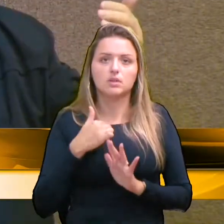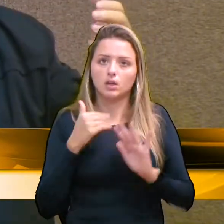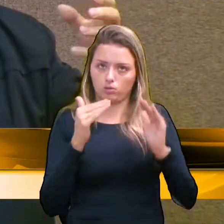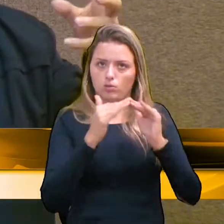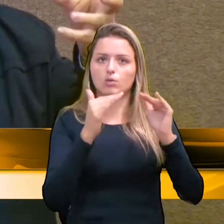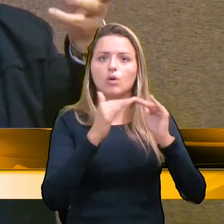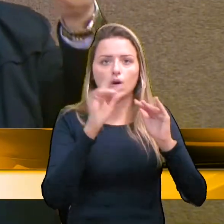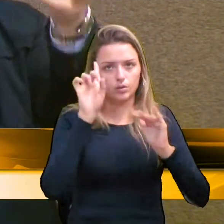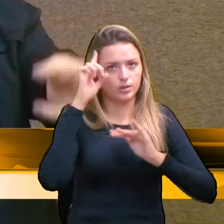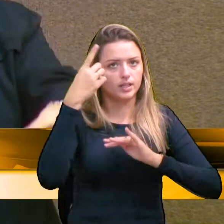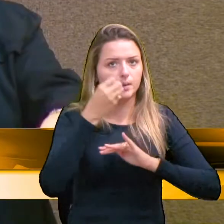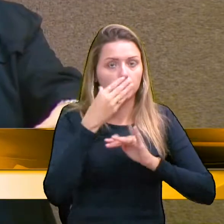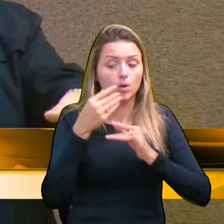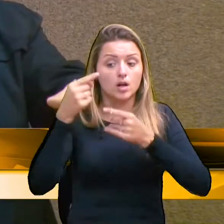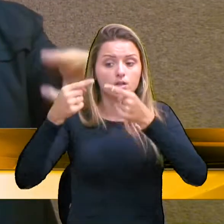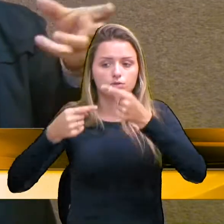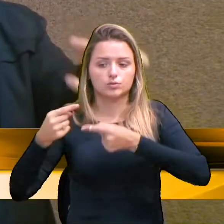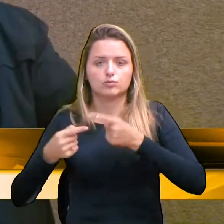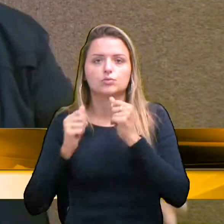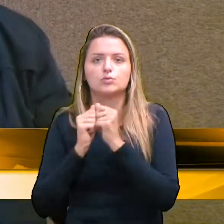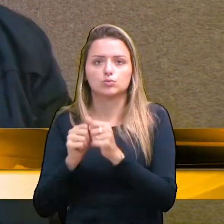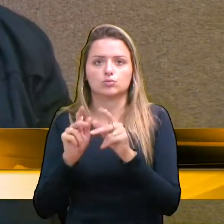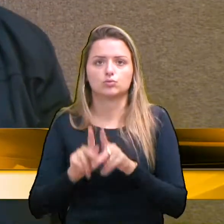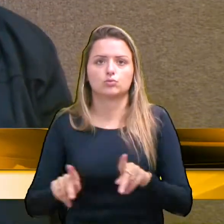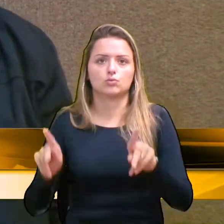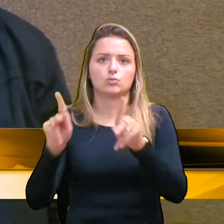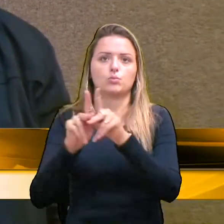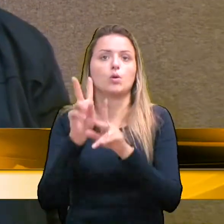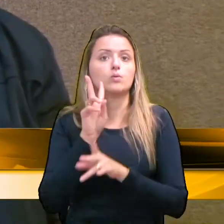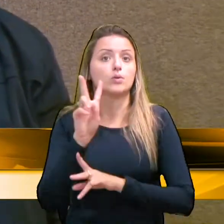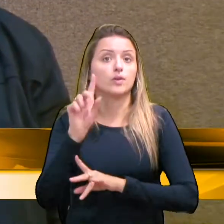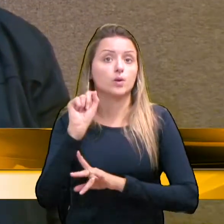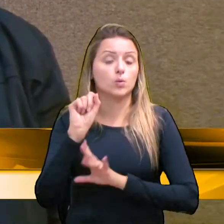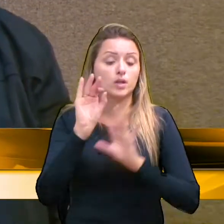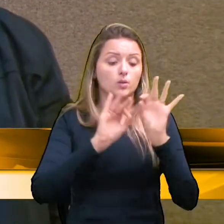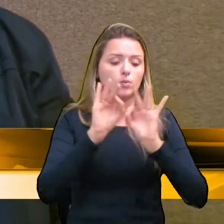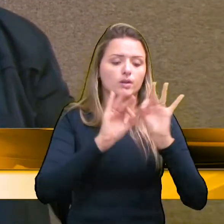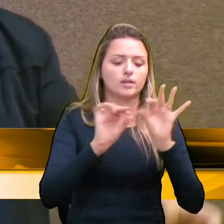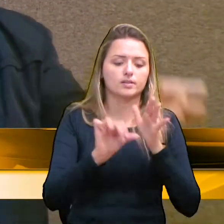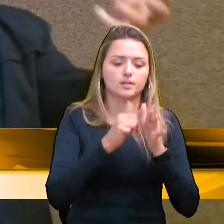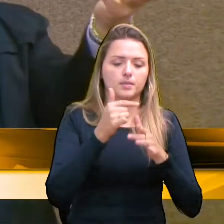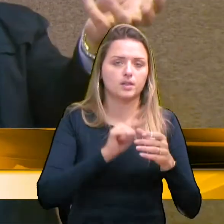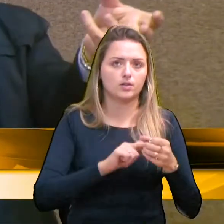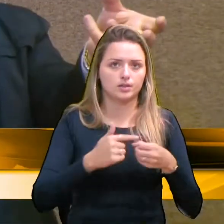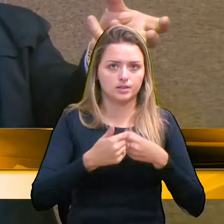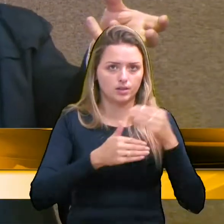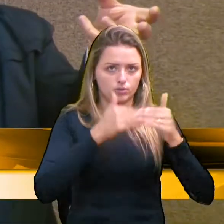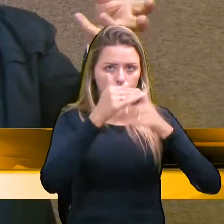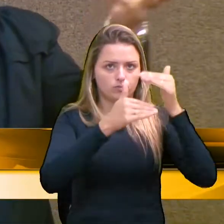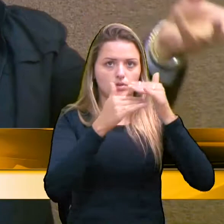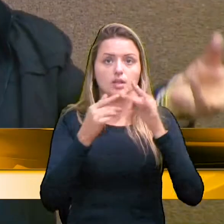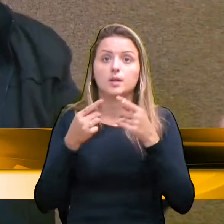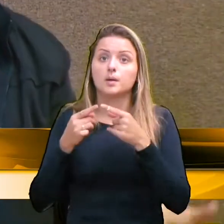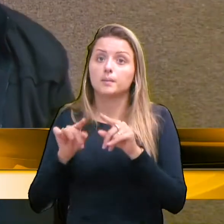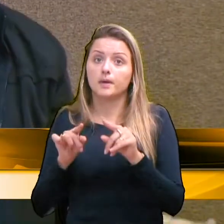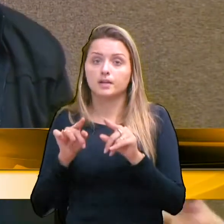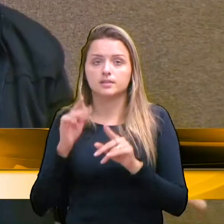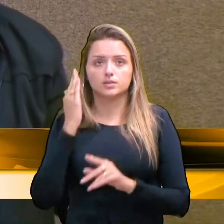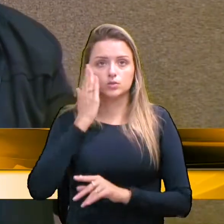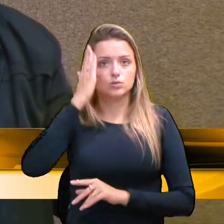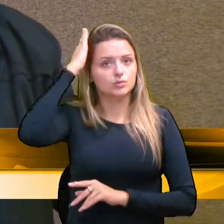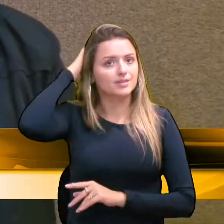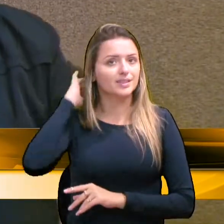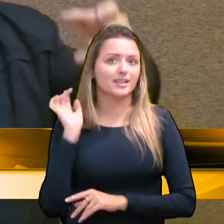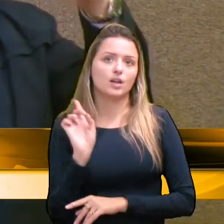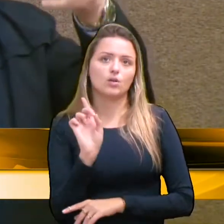boa, de discutir com a comunidade as demandas a nível do plano diretor. Mas tem que ter alguém... Aí o prefeito vai lá e